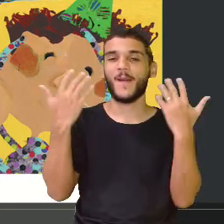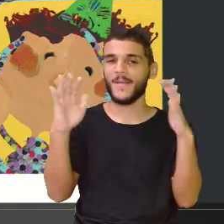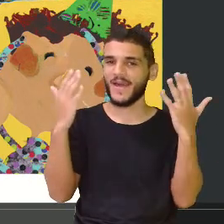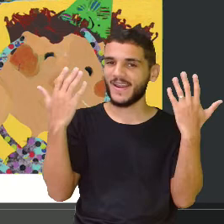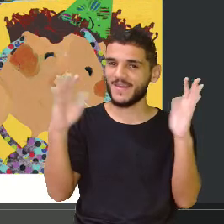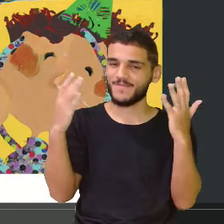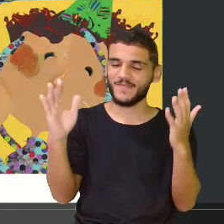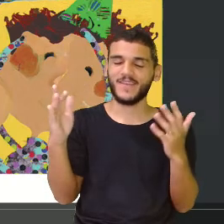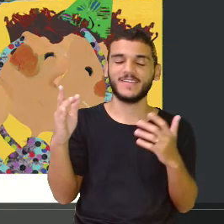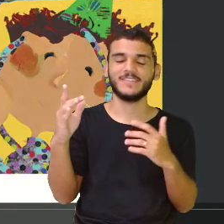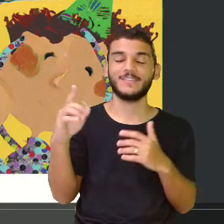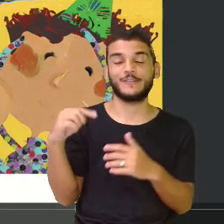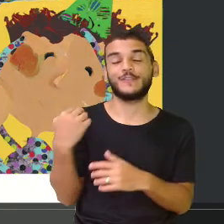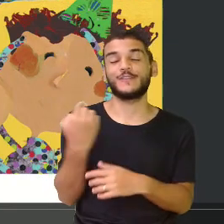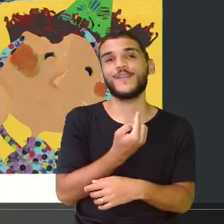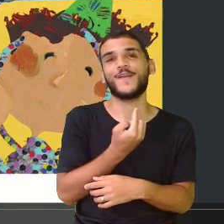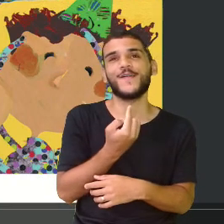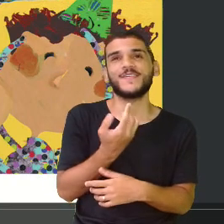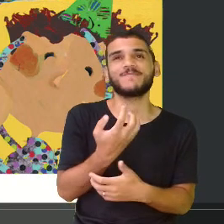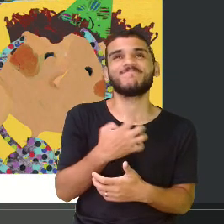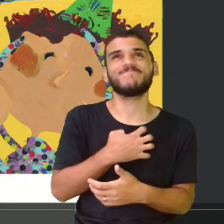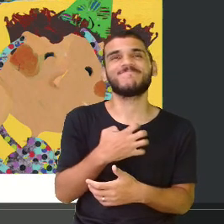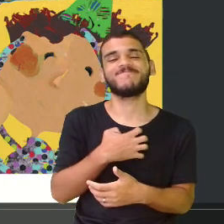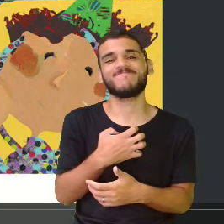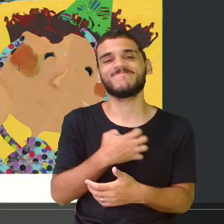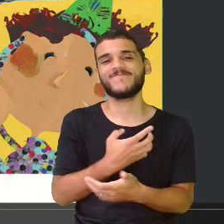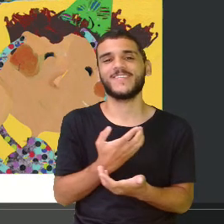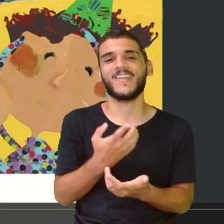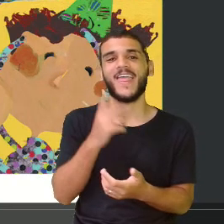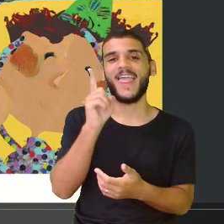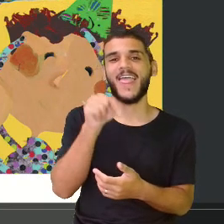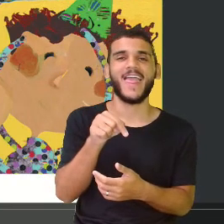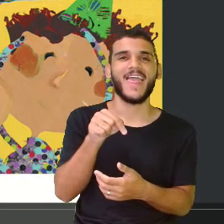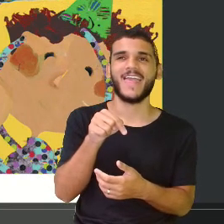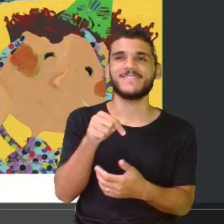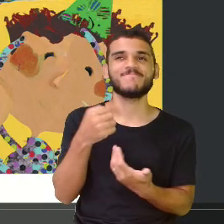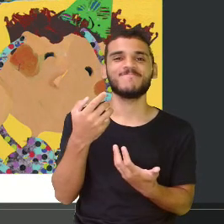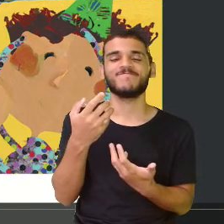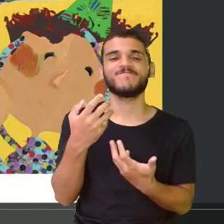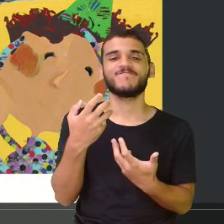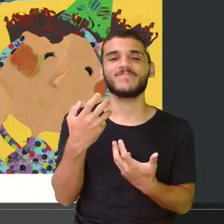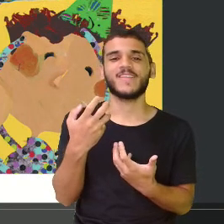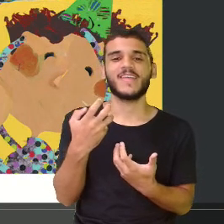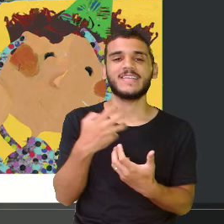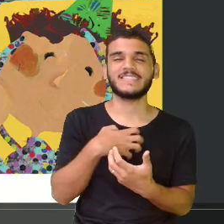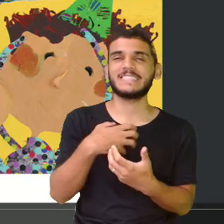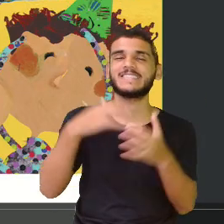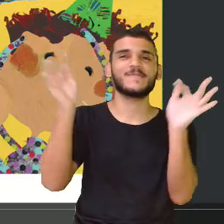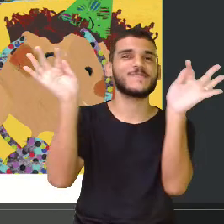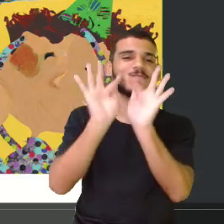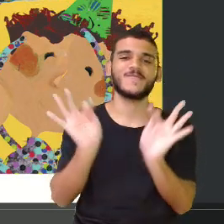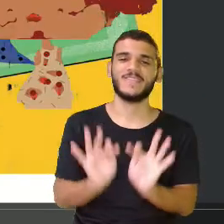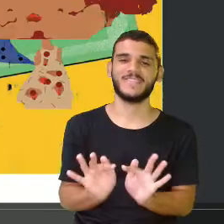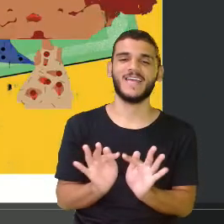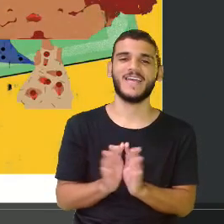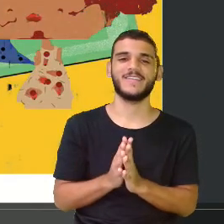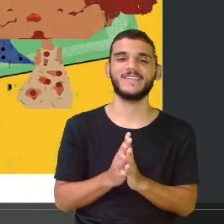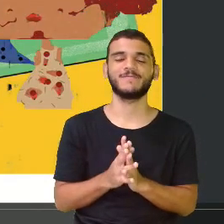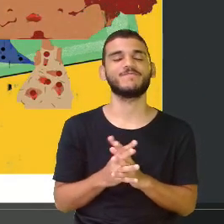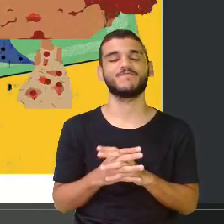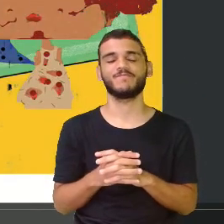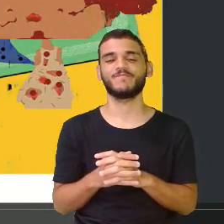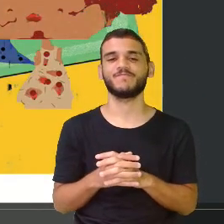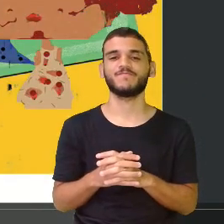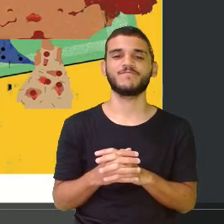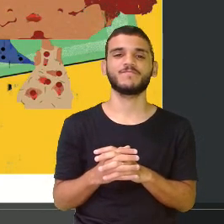que a gente, quando escuta, já lembra dessa musiquinha, né? E também ela deixa a gente bem feliz. Todo mundo gosta de ser